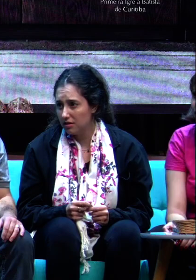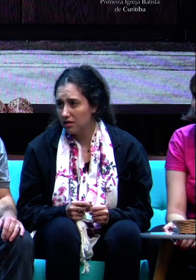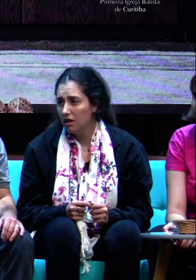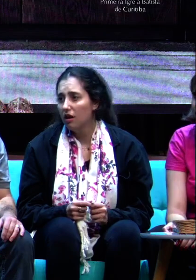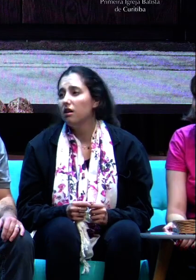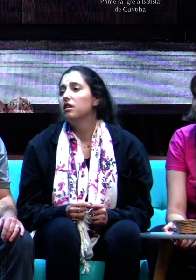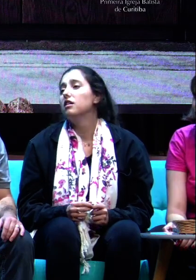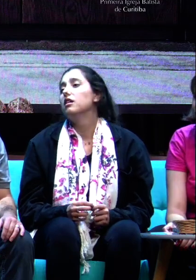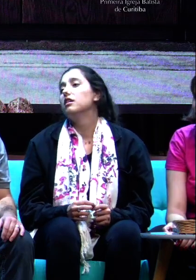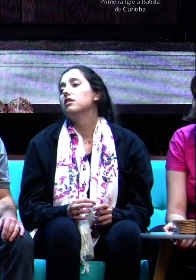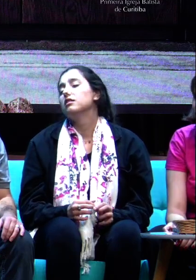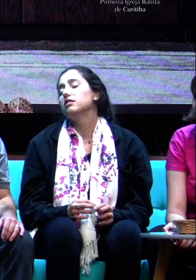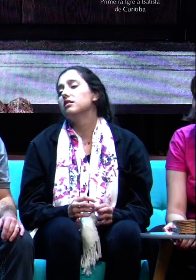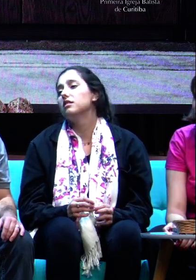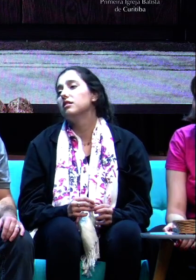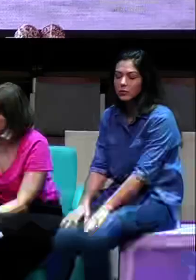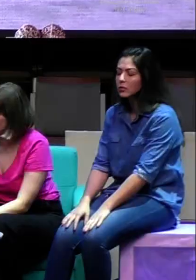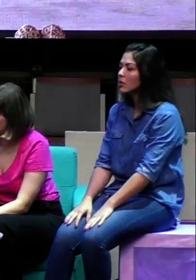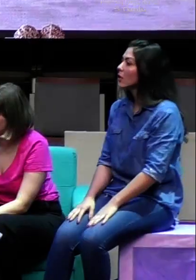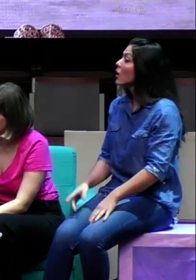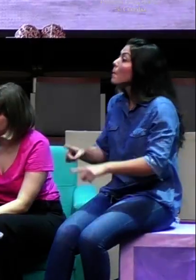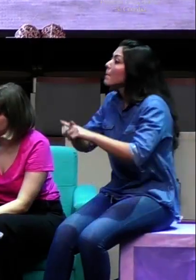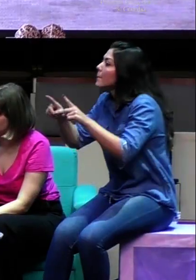colocado nessa cadeira de rodas.